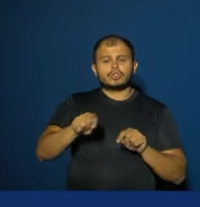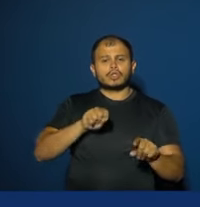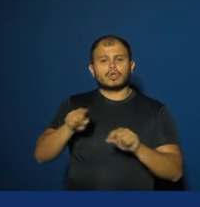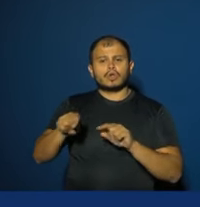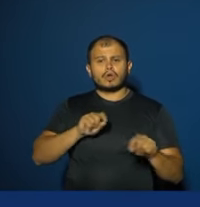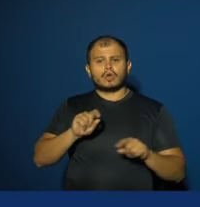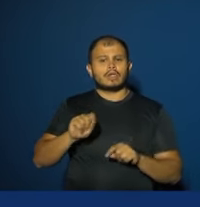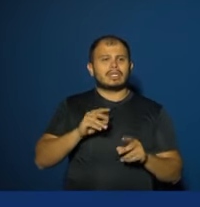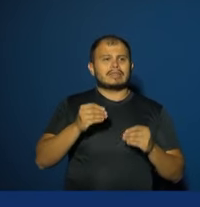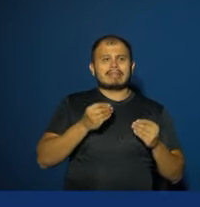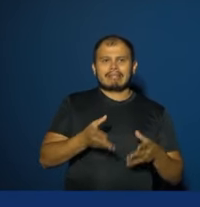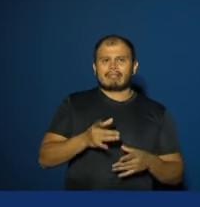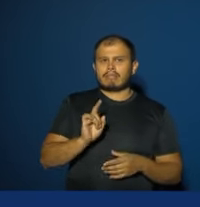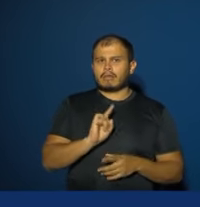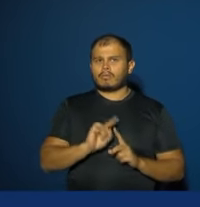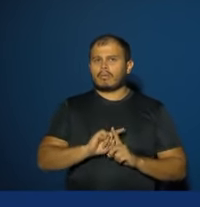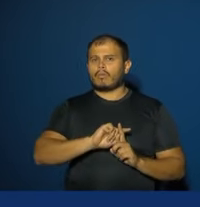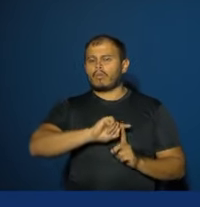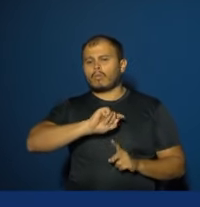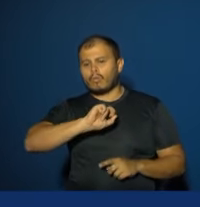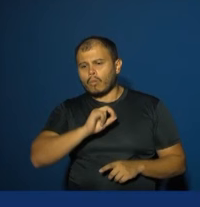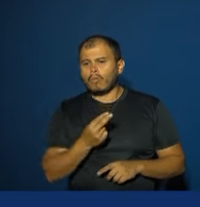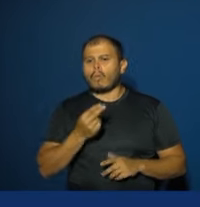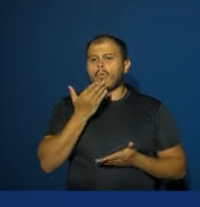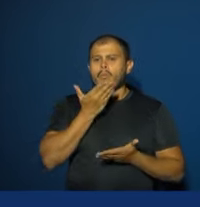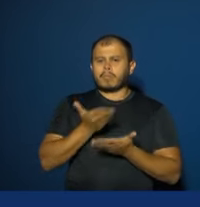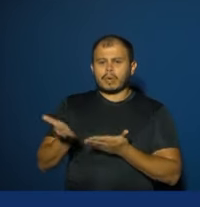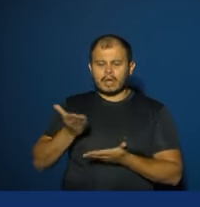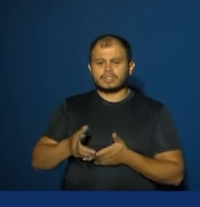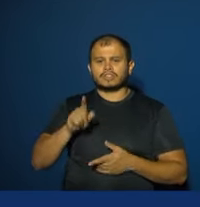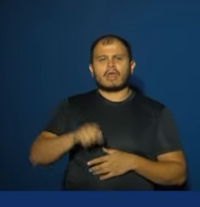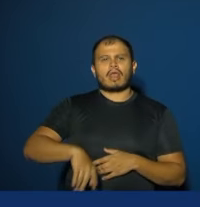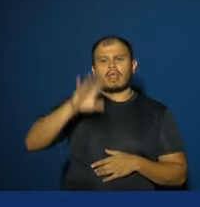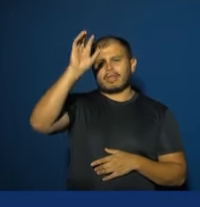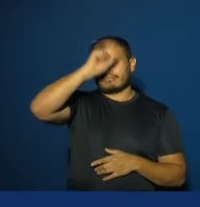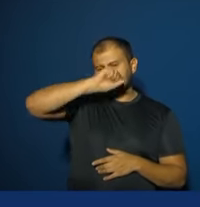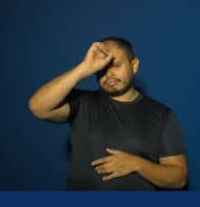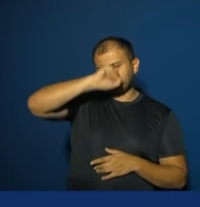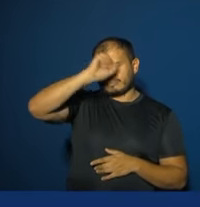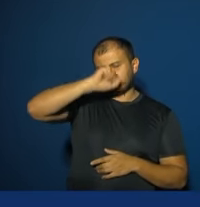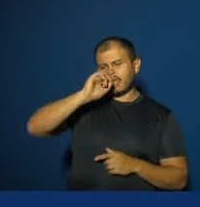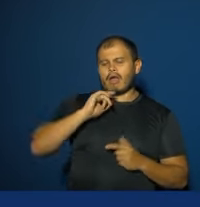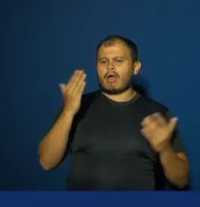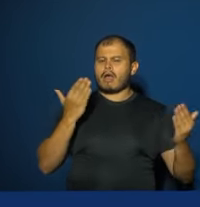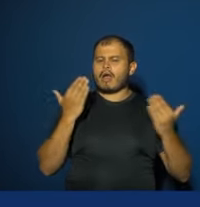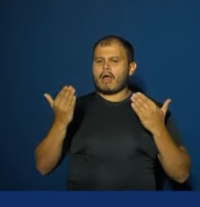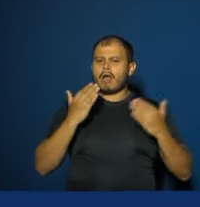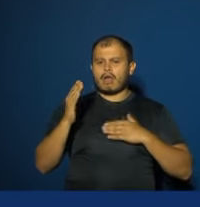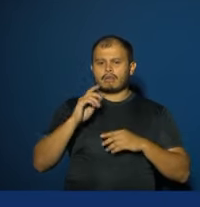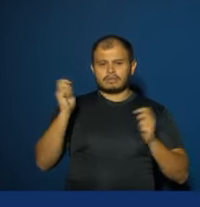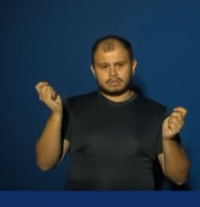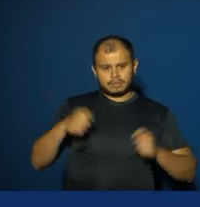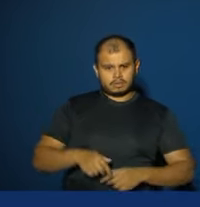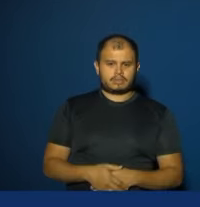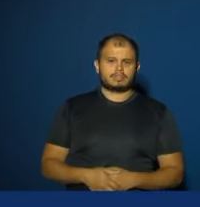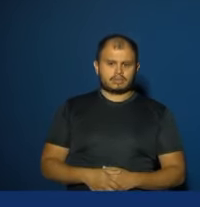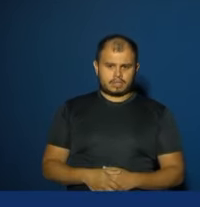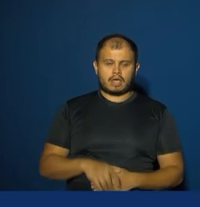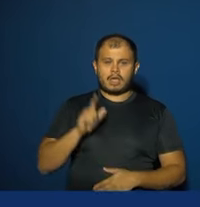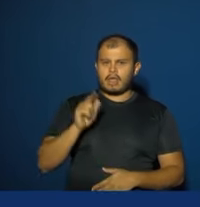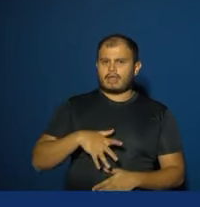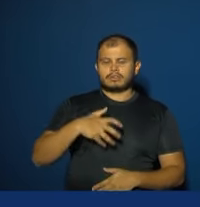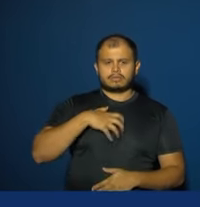ou eventualmente perde são lições de aprendizado paraa jornada da companhia então modos